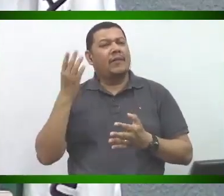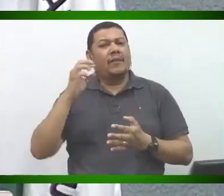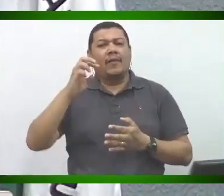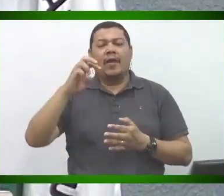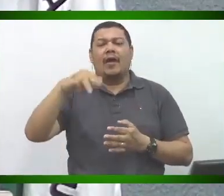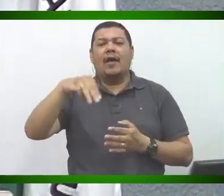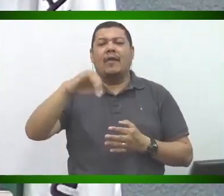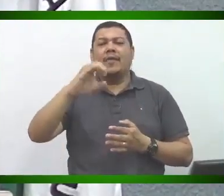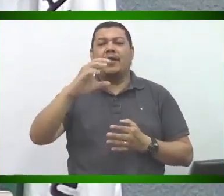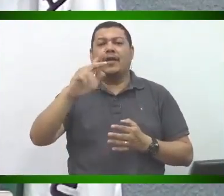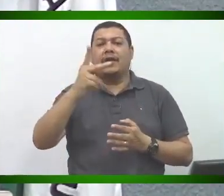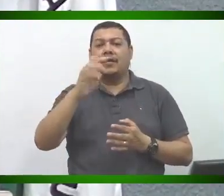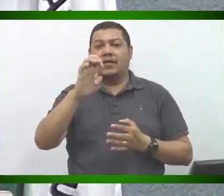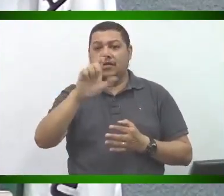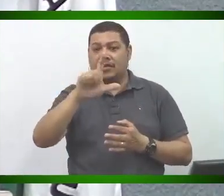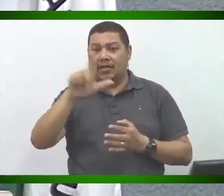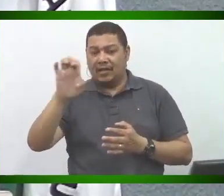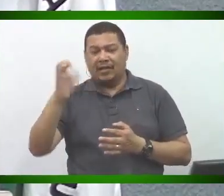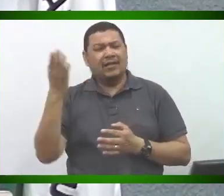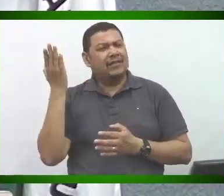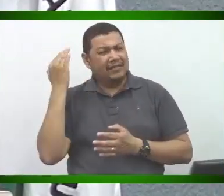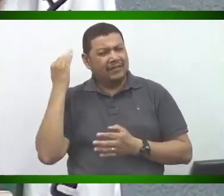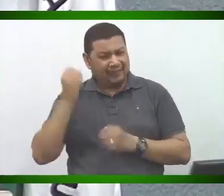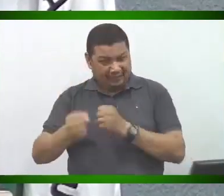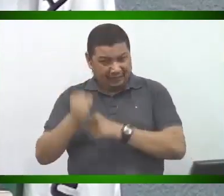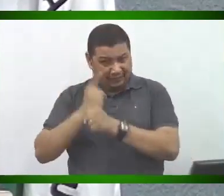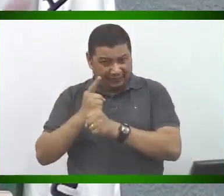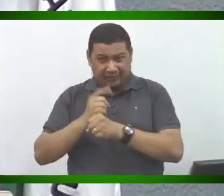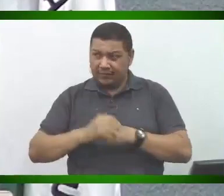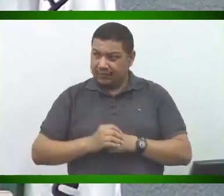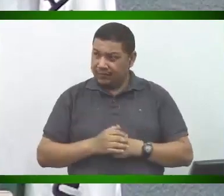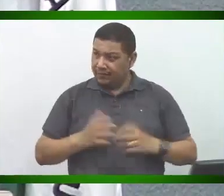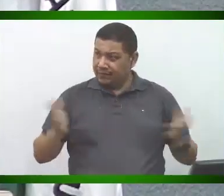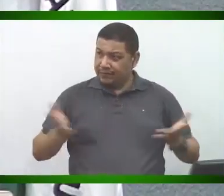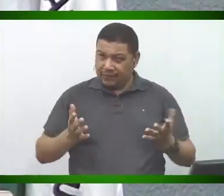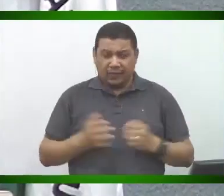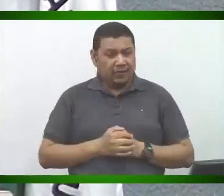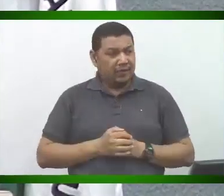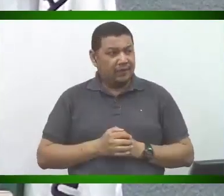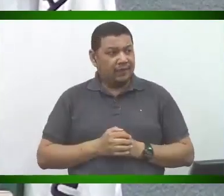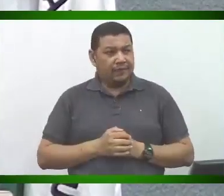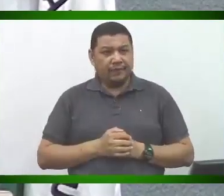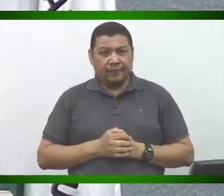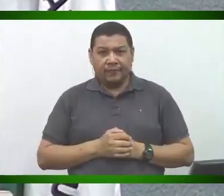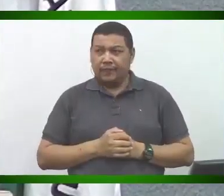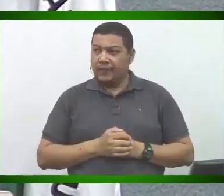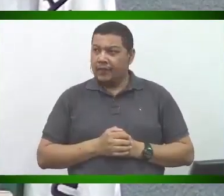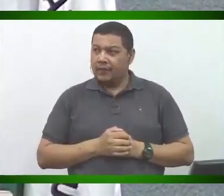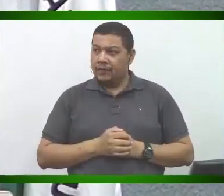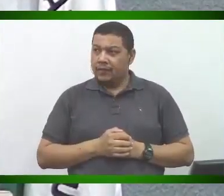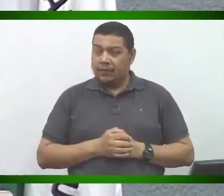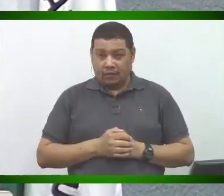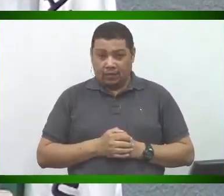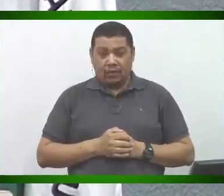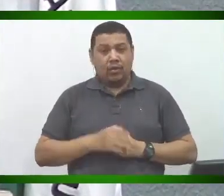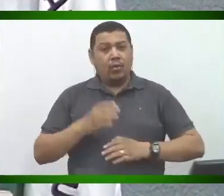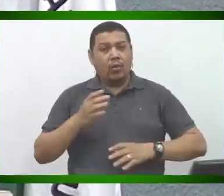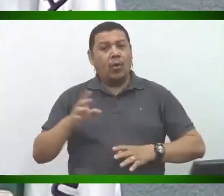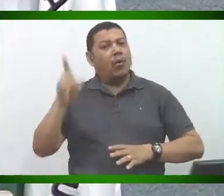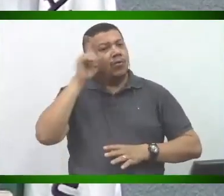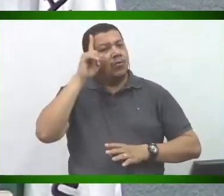Pavani, naquela oportunidade, nós vamos aqui na casa atuando e aprendendo a cada